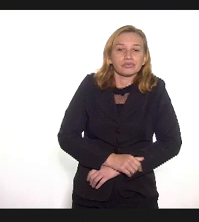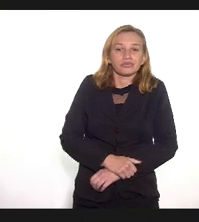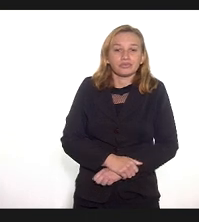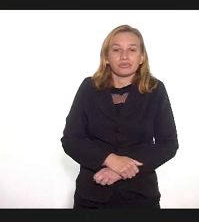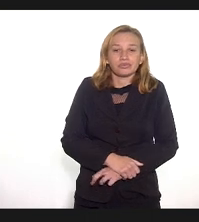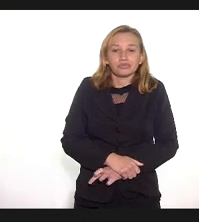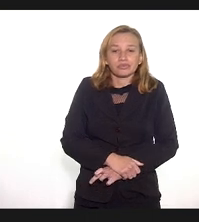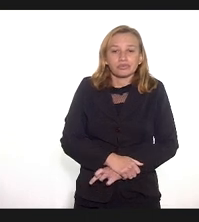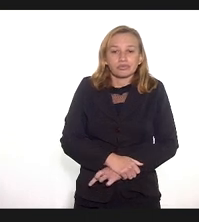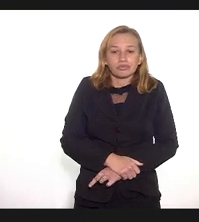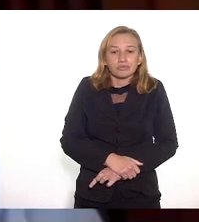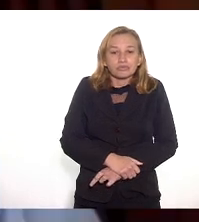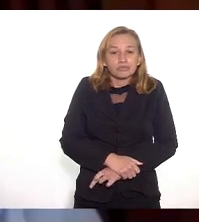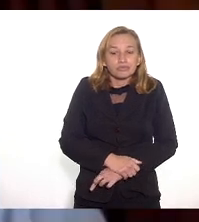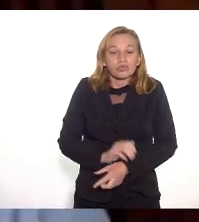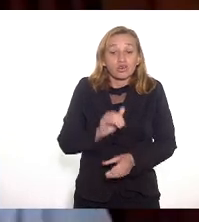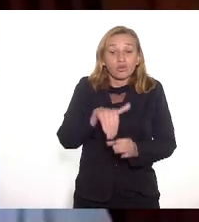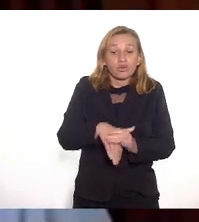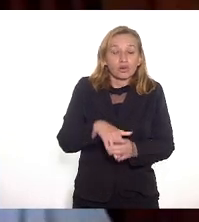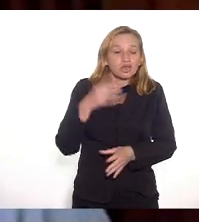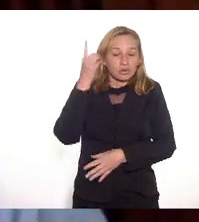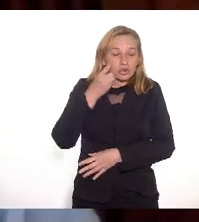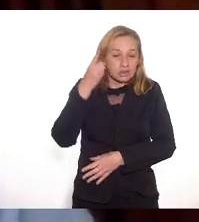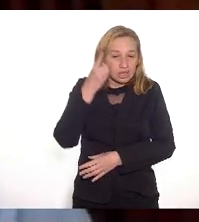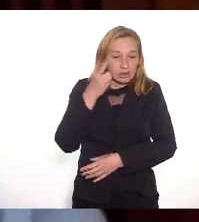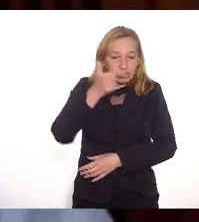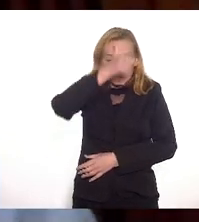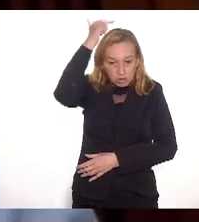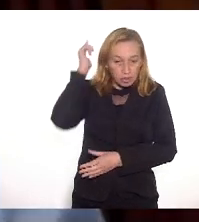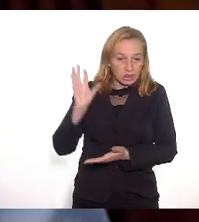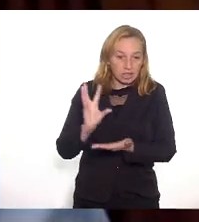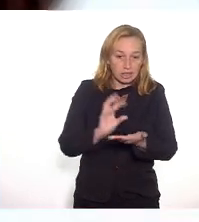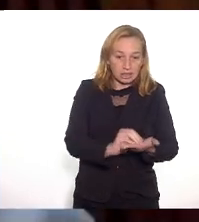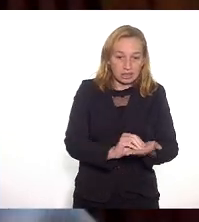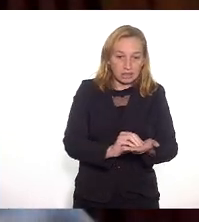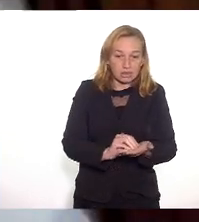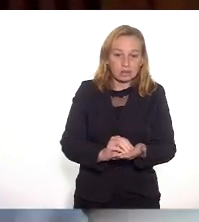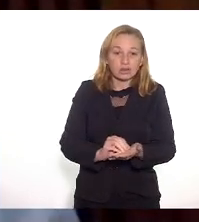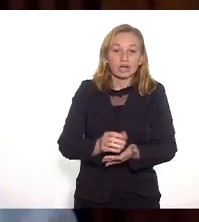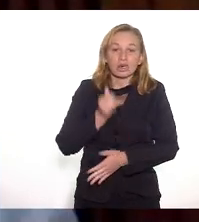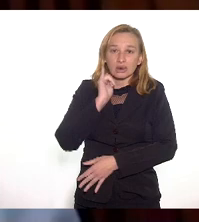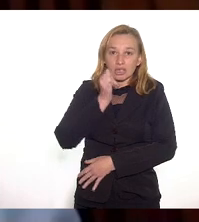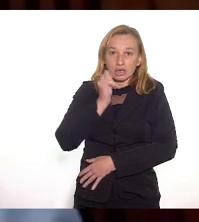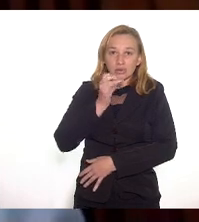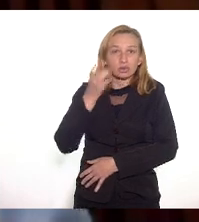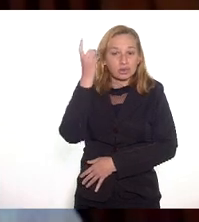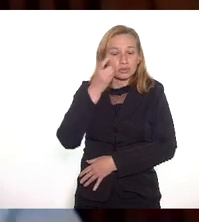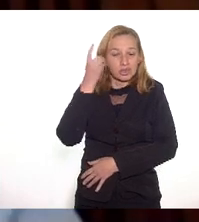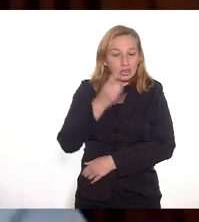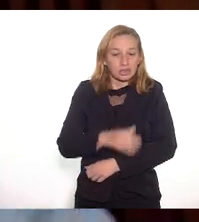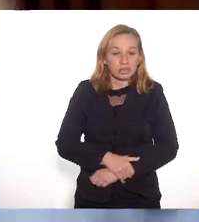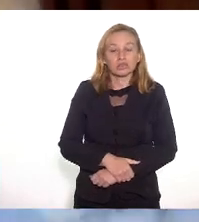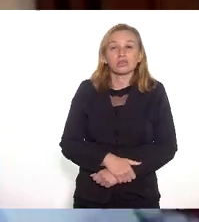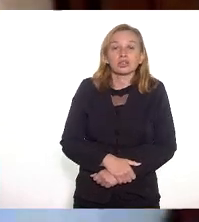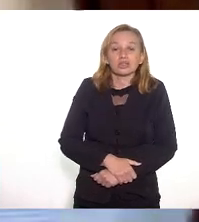Okay. O voto do deputado Luiz Paulo é pela anexação, parecer do deputado relator.